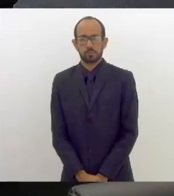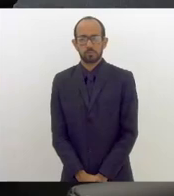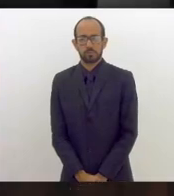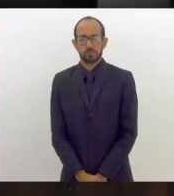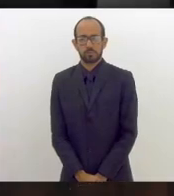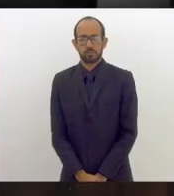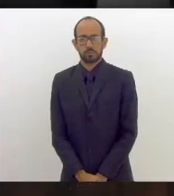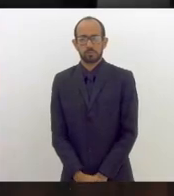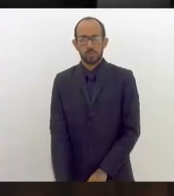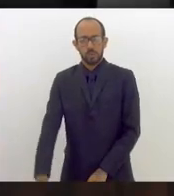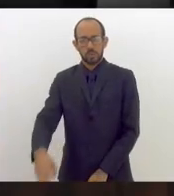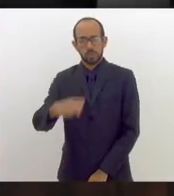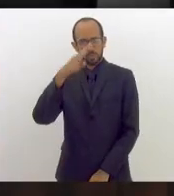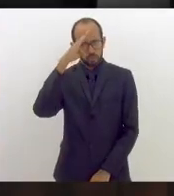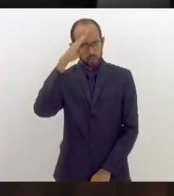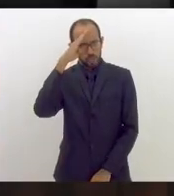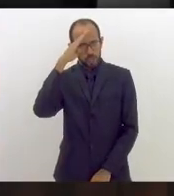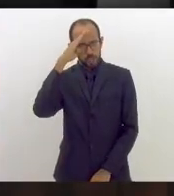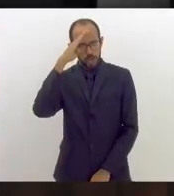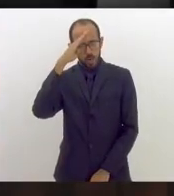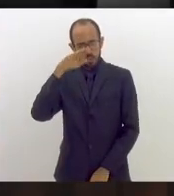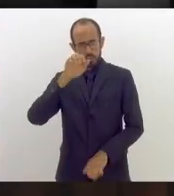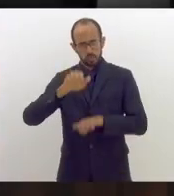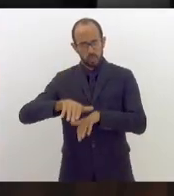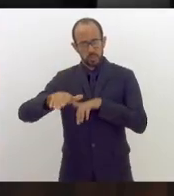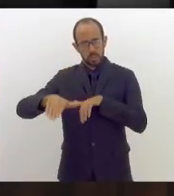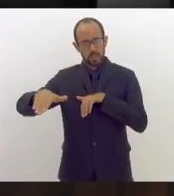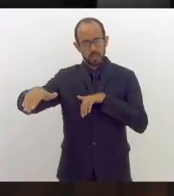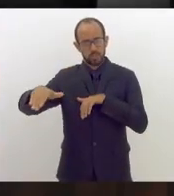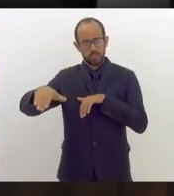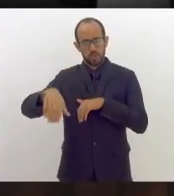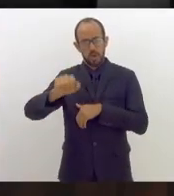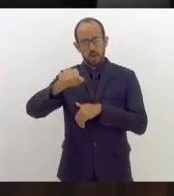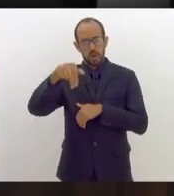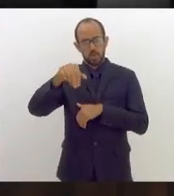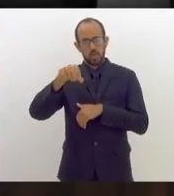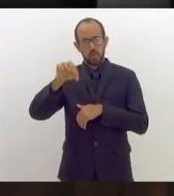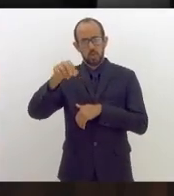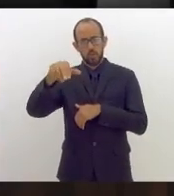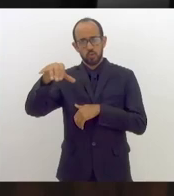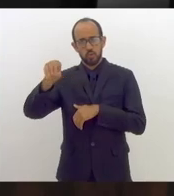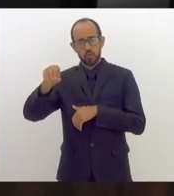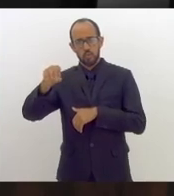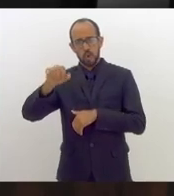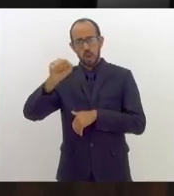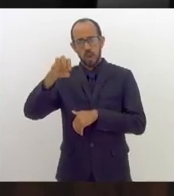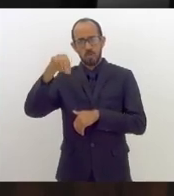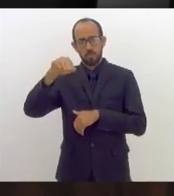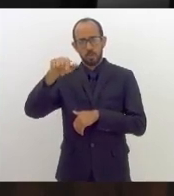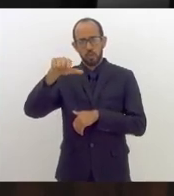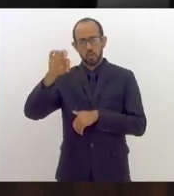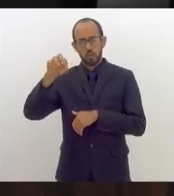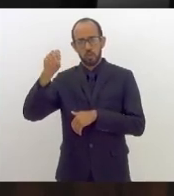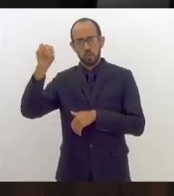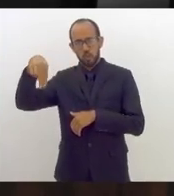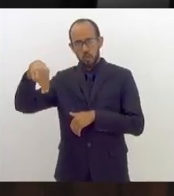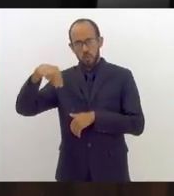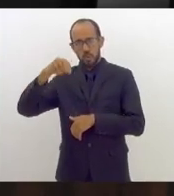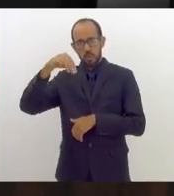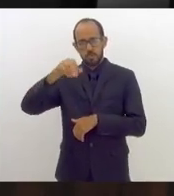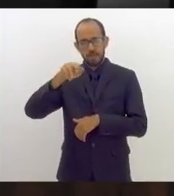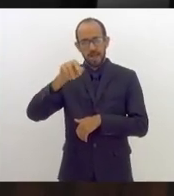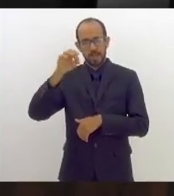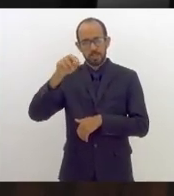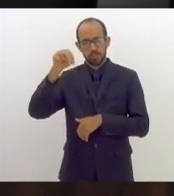o general de exército Antônio Hamilton Martins Mourão é